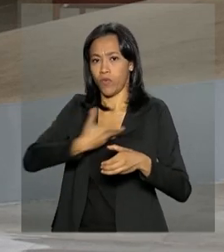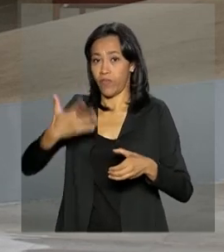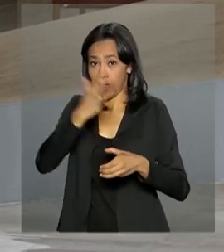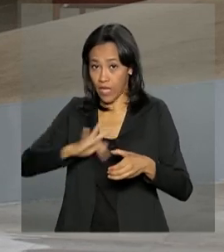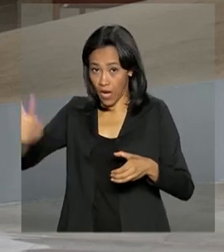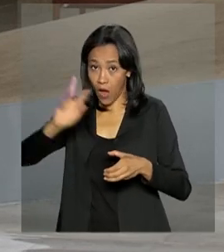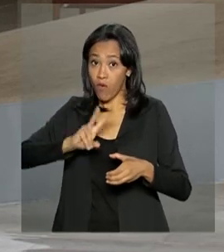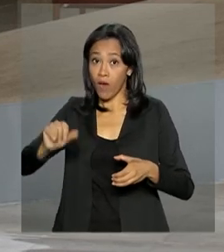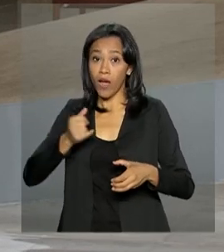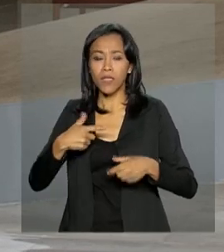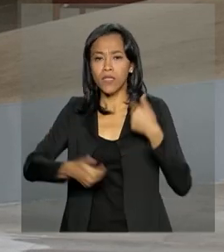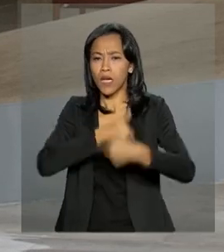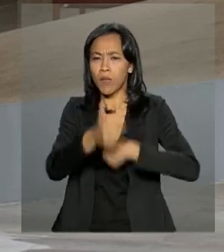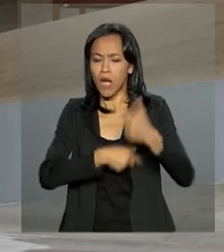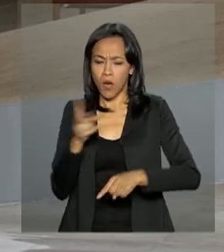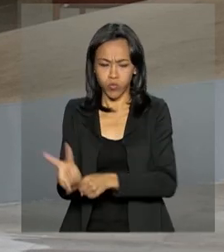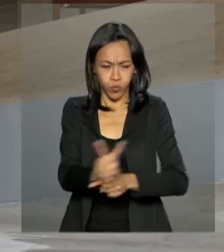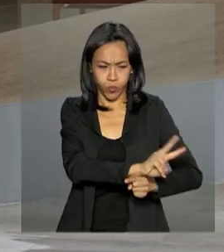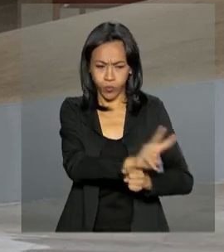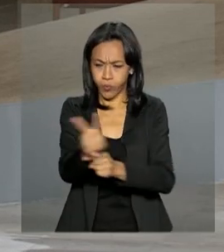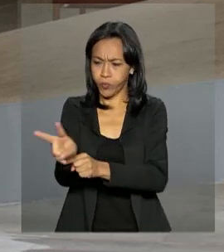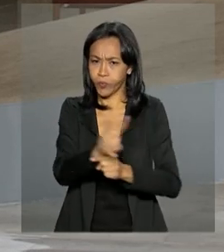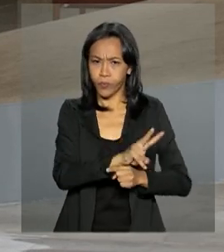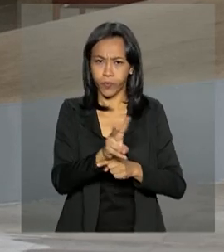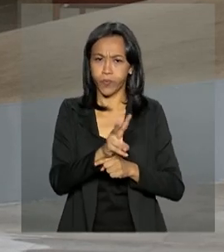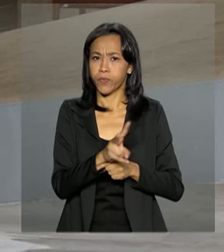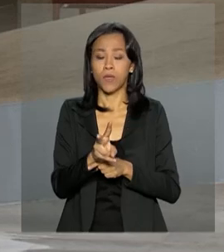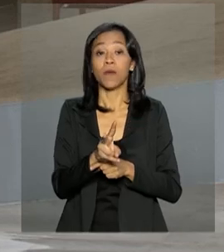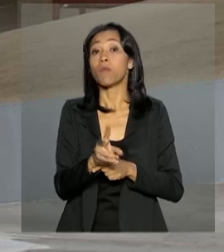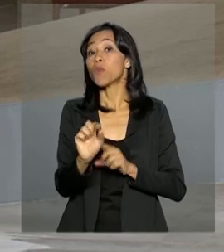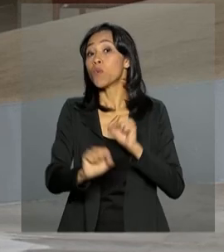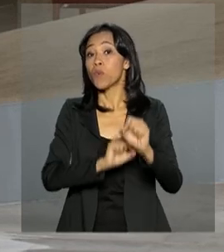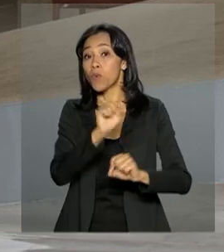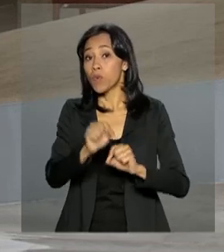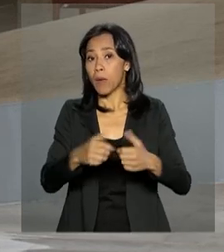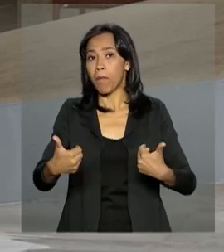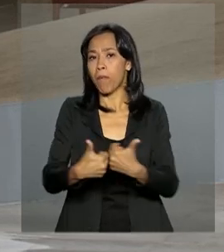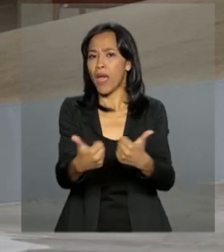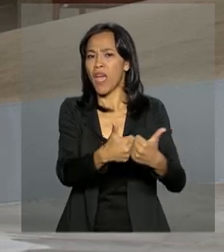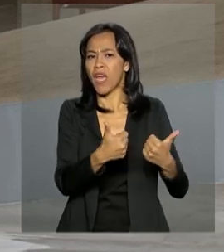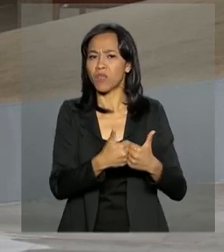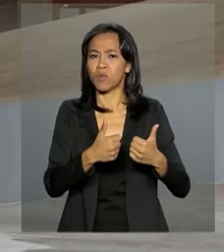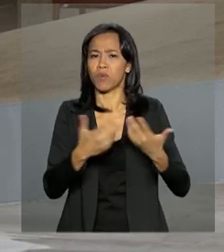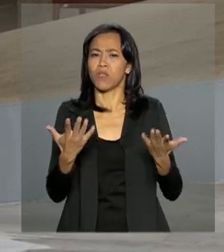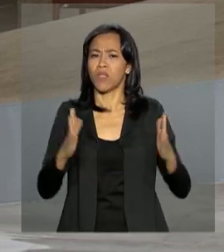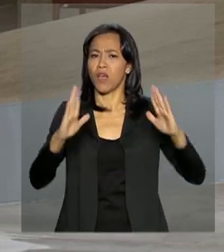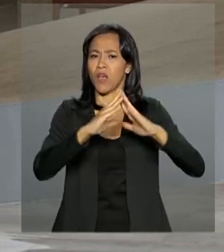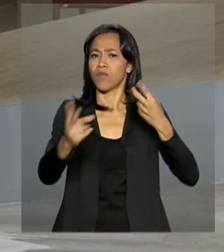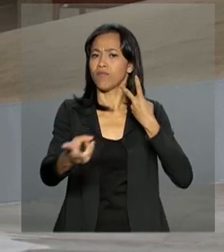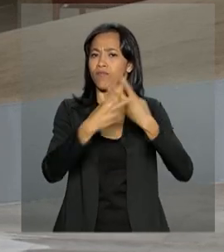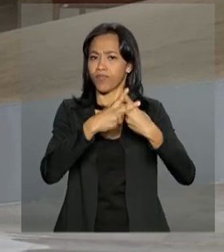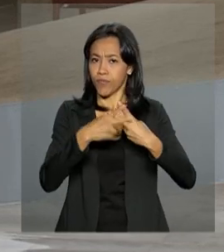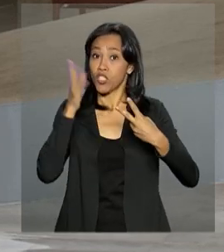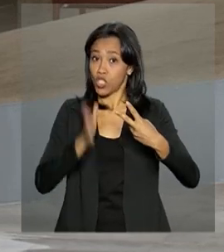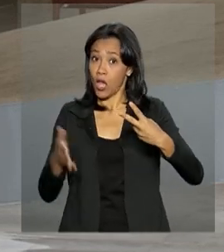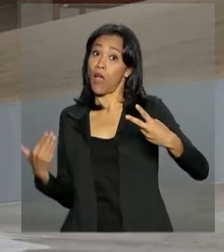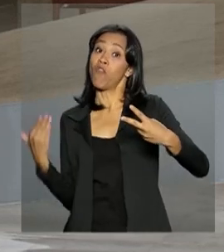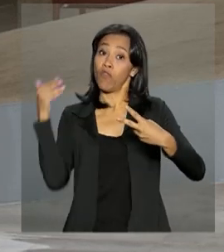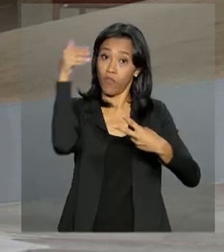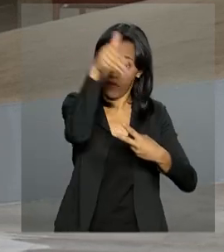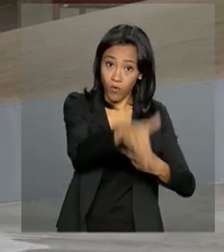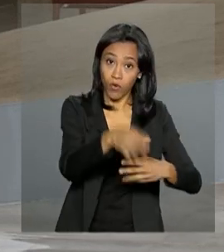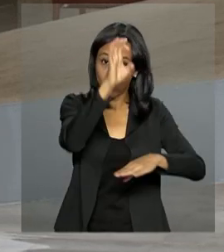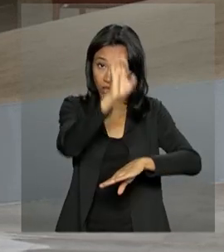de patrulhamento ostensivo nas proximidades dos presídios. A Força Nacional já está no Amazonas